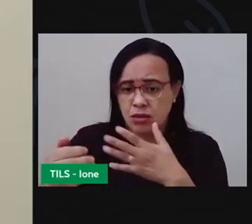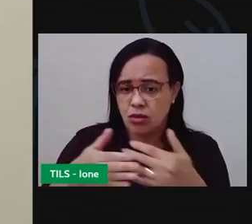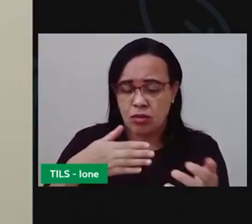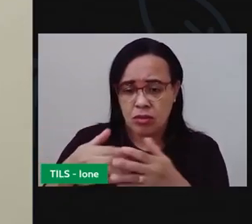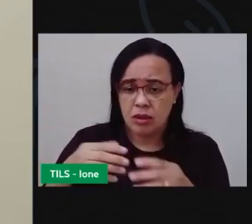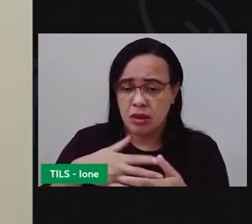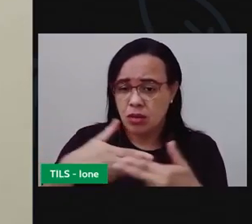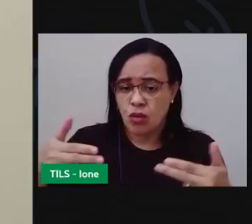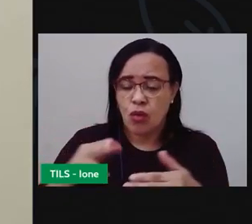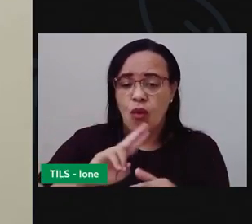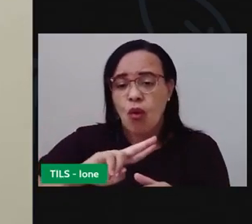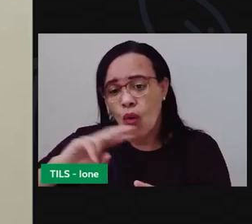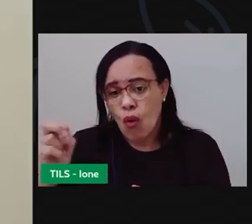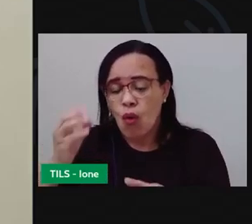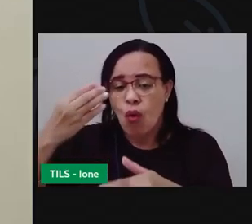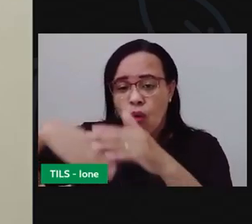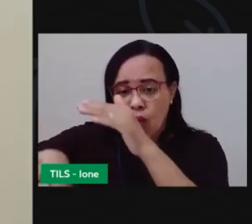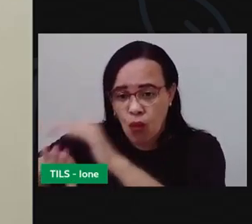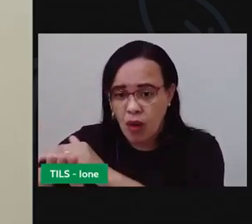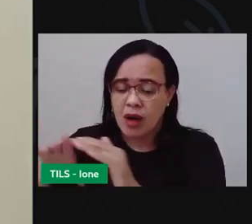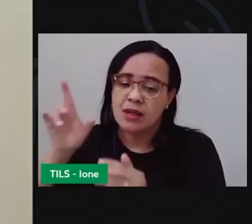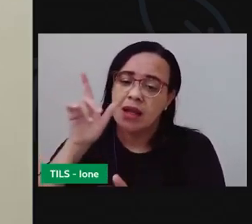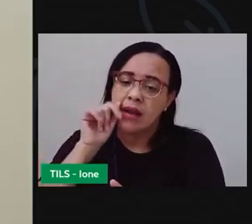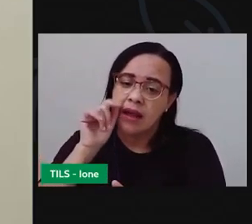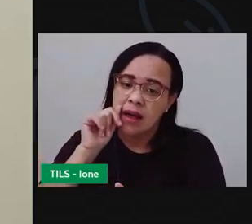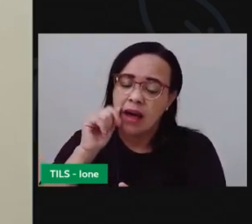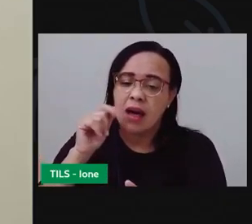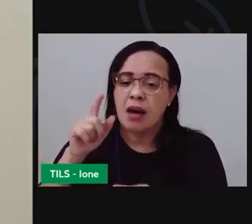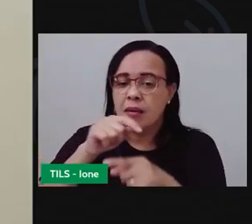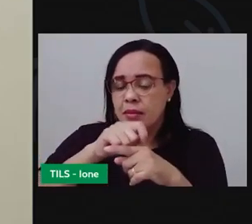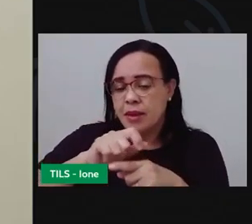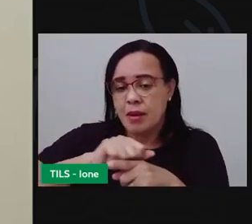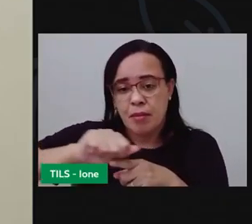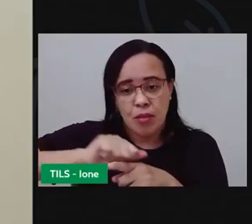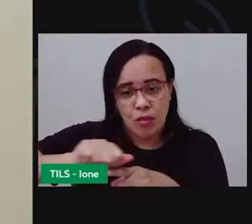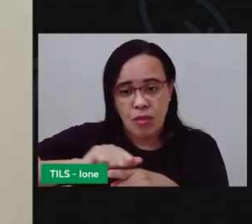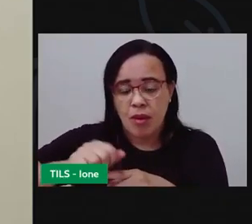lápis, suas borrachas, tá?